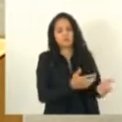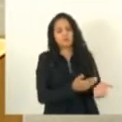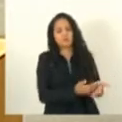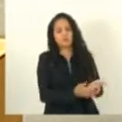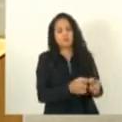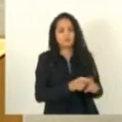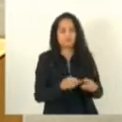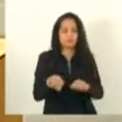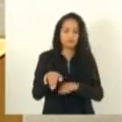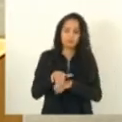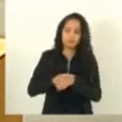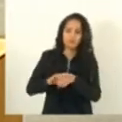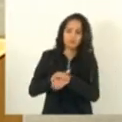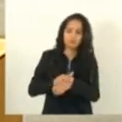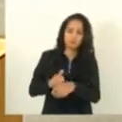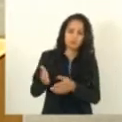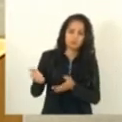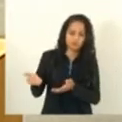Vossa Excelência,